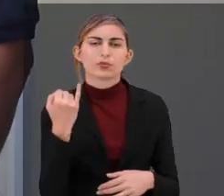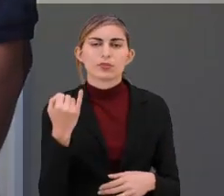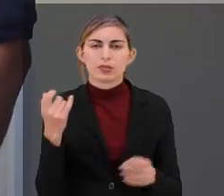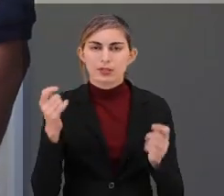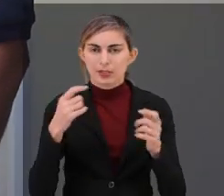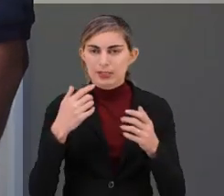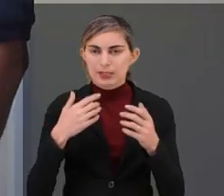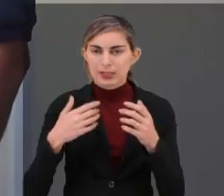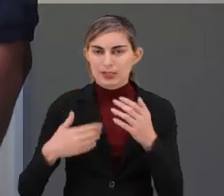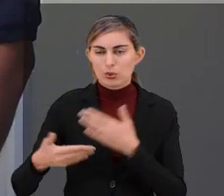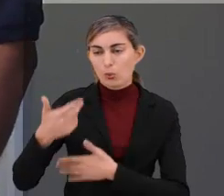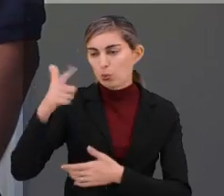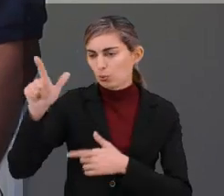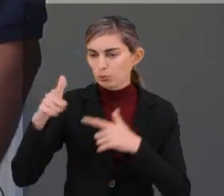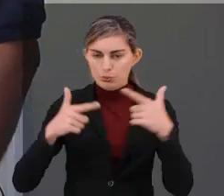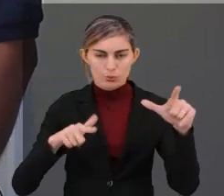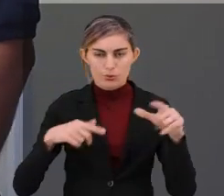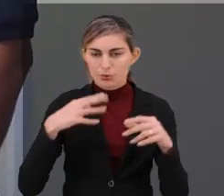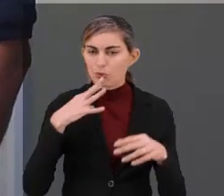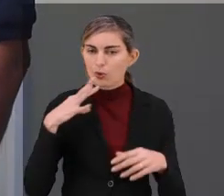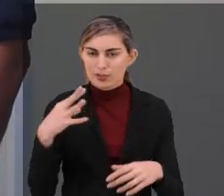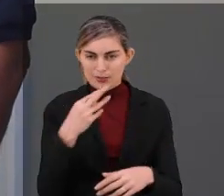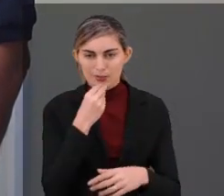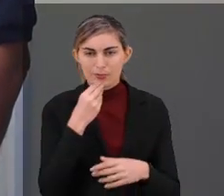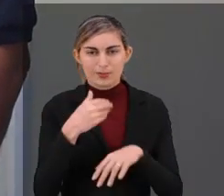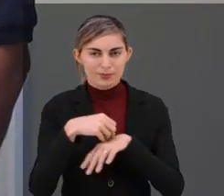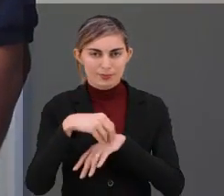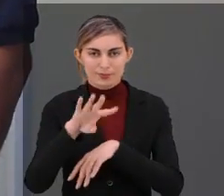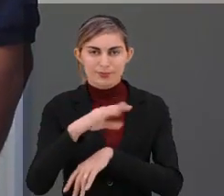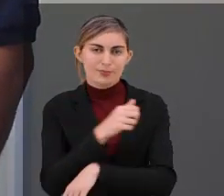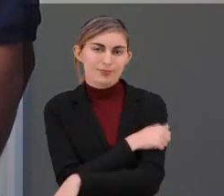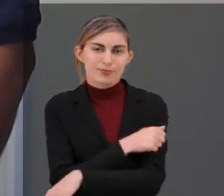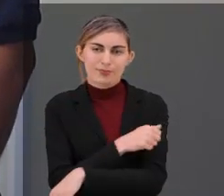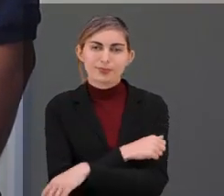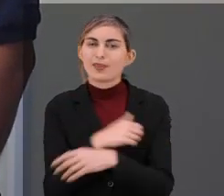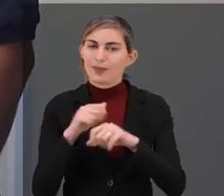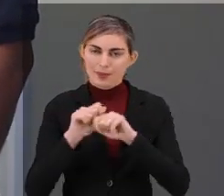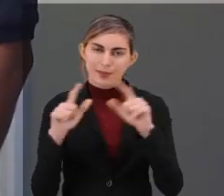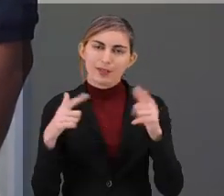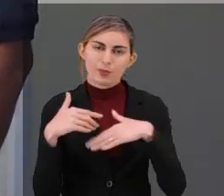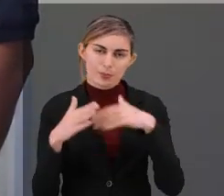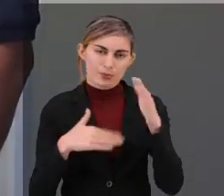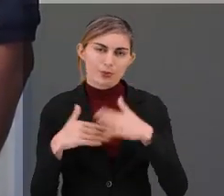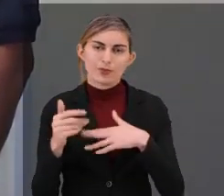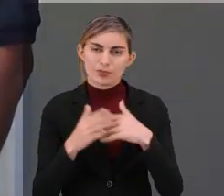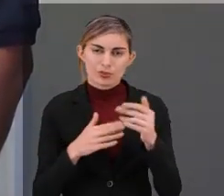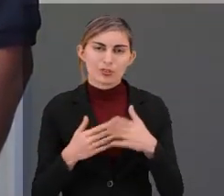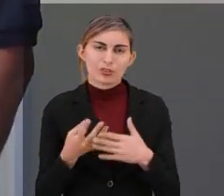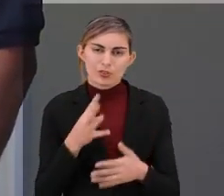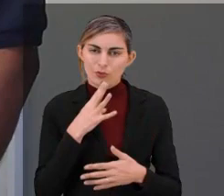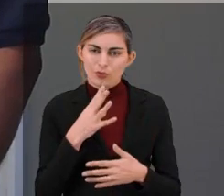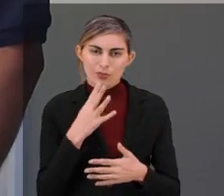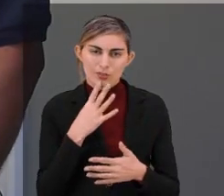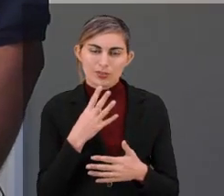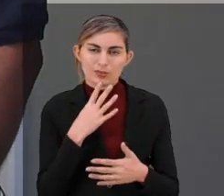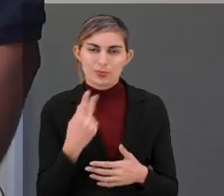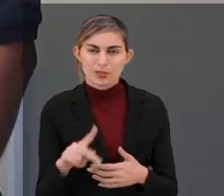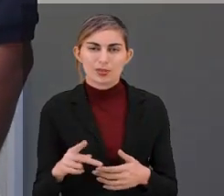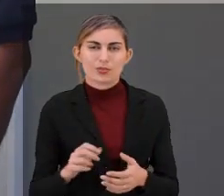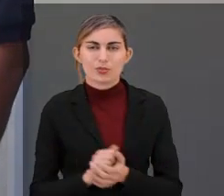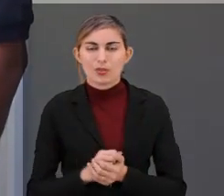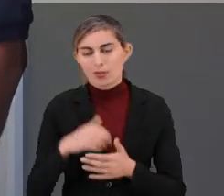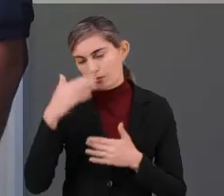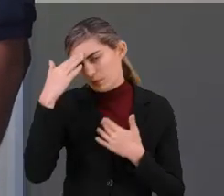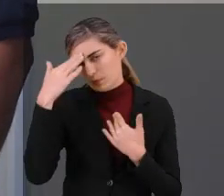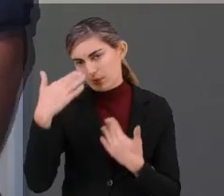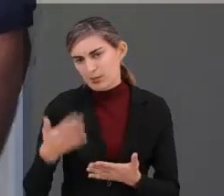né, dividir outros conhecimentos com os estudantes e, é claro, com o profissional com um teor de conhecimento como o Sandoval.